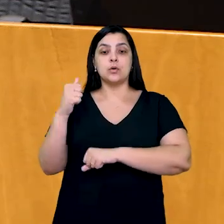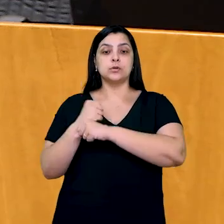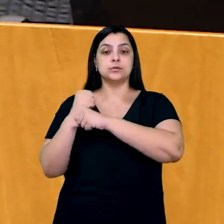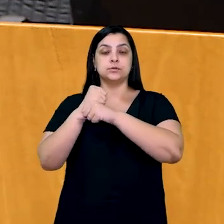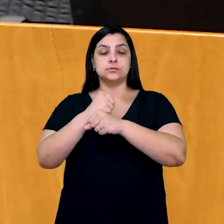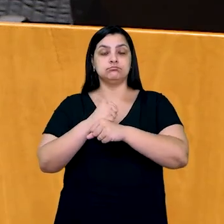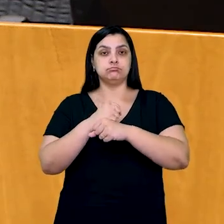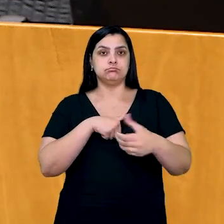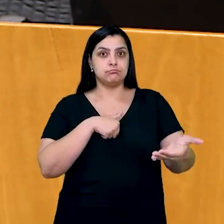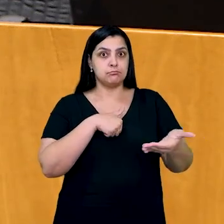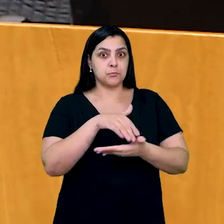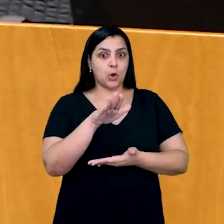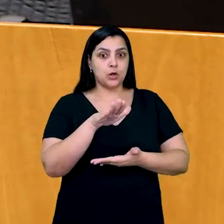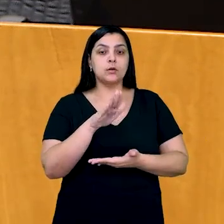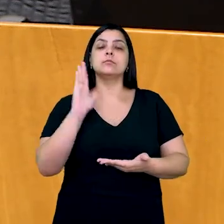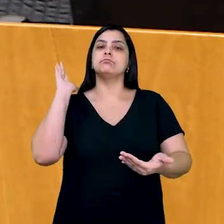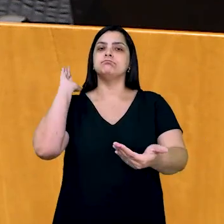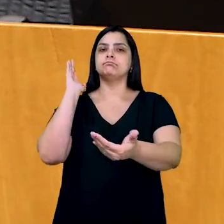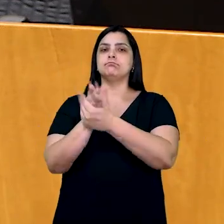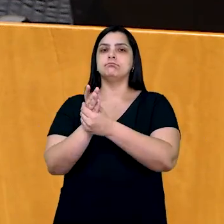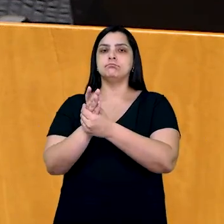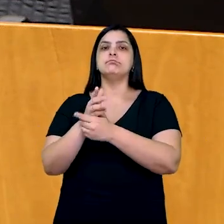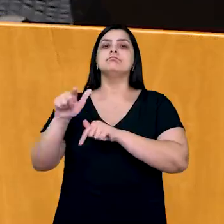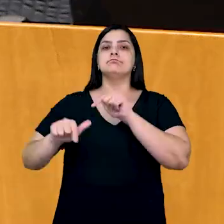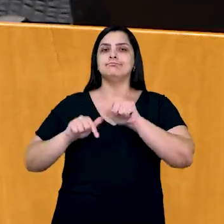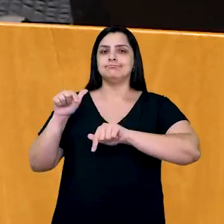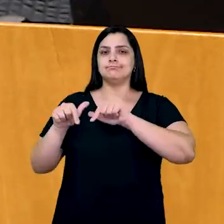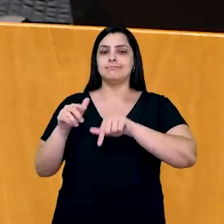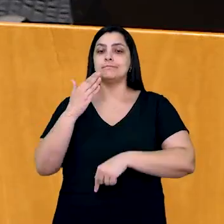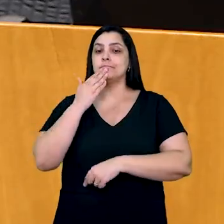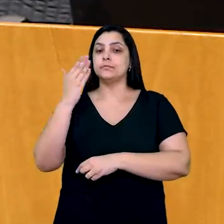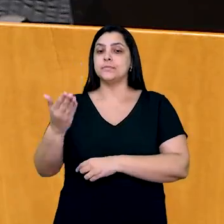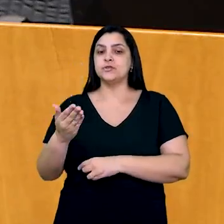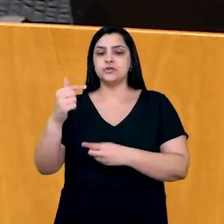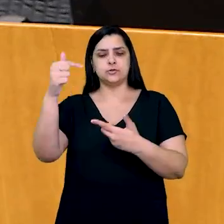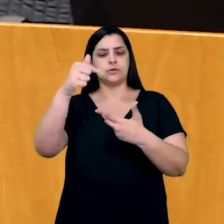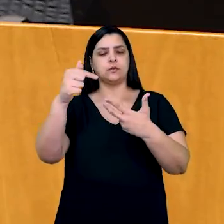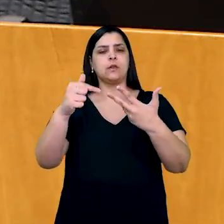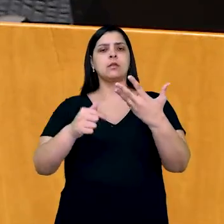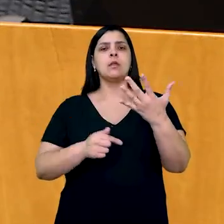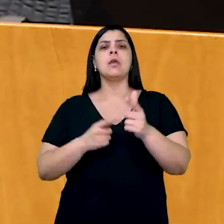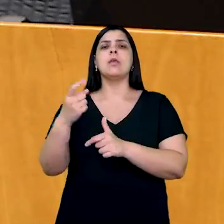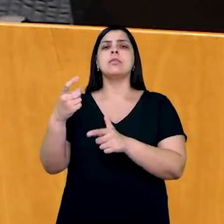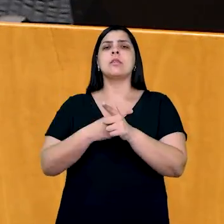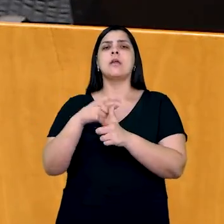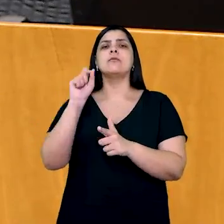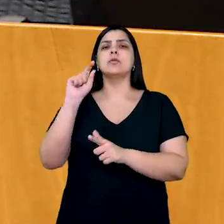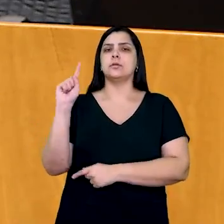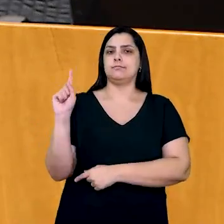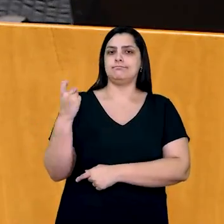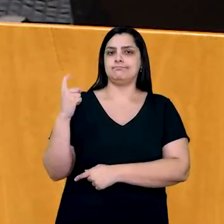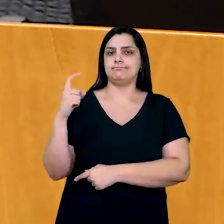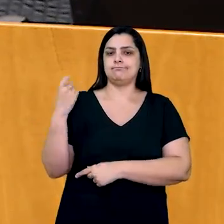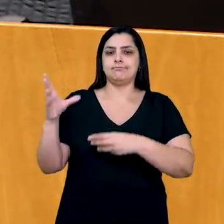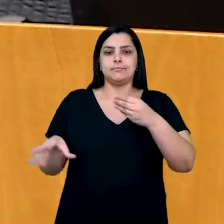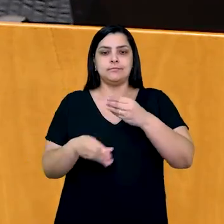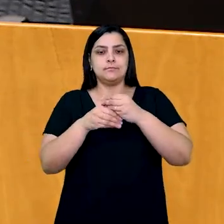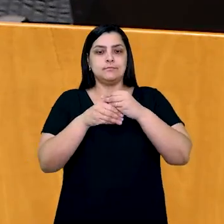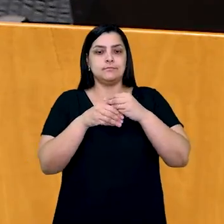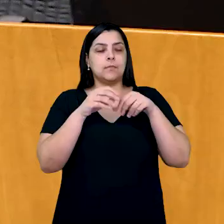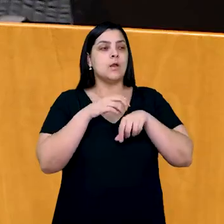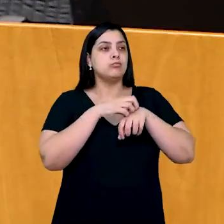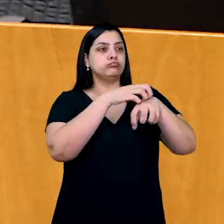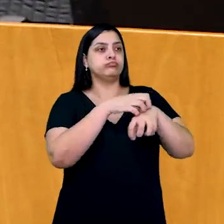anos. Após ser dispensado, ingressou com ação trabalhista pedindo diversas parcelas, como horas extras e adicional